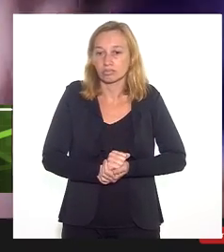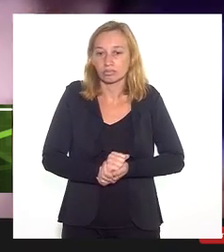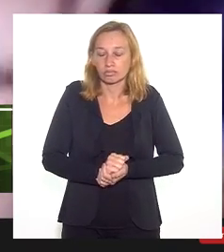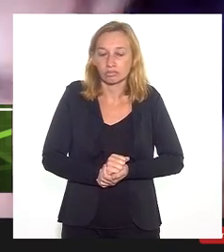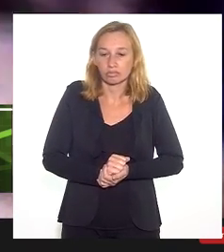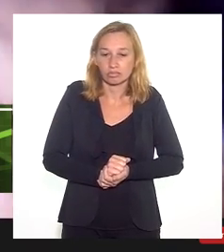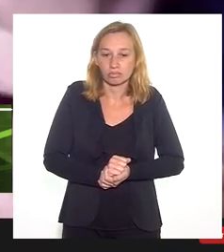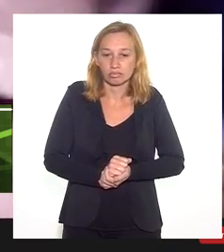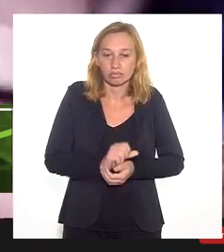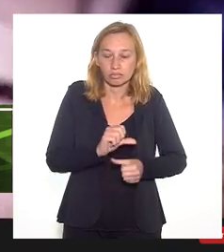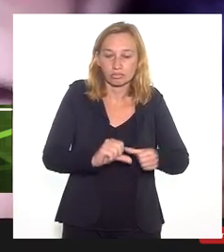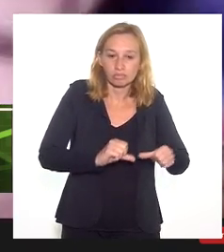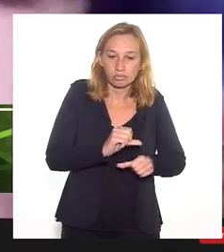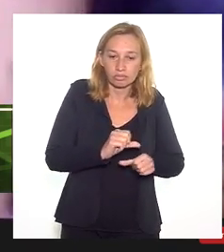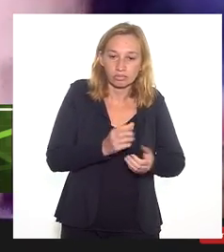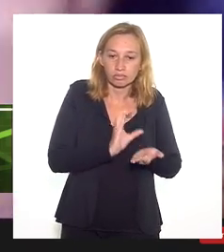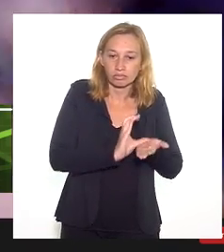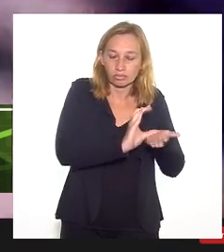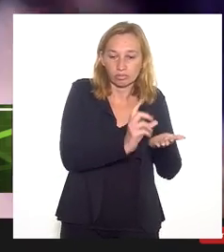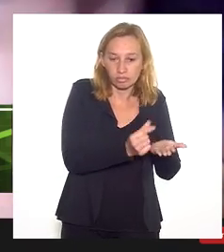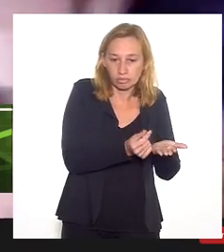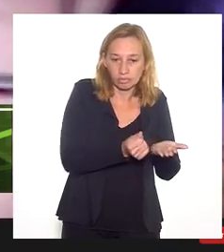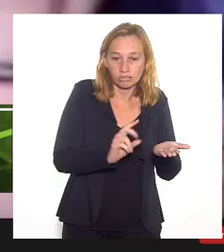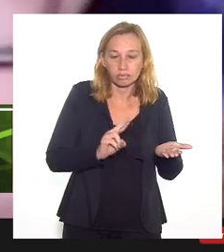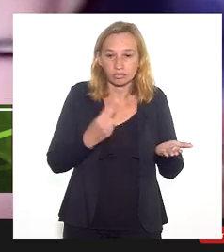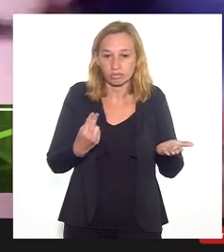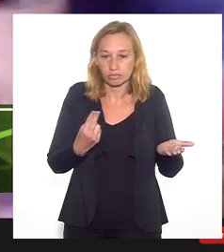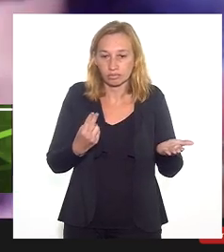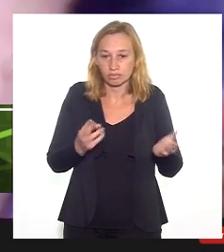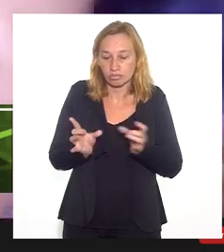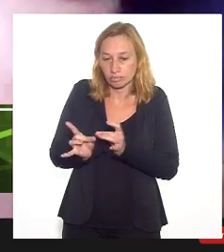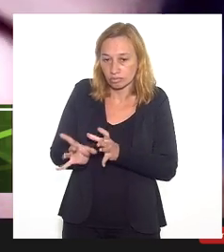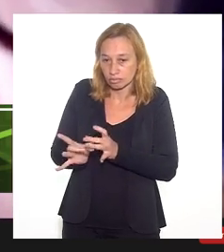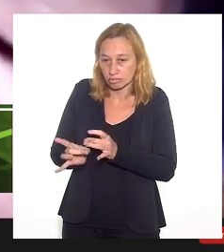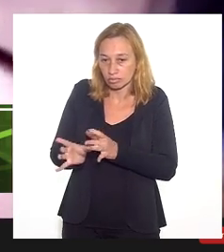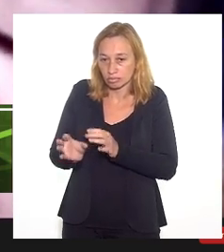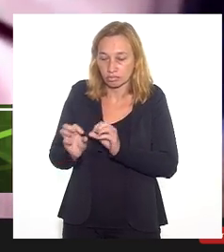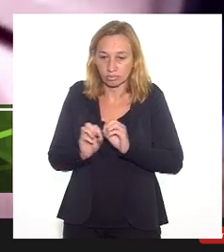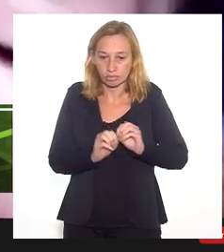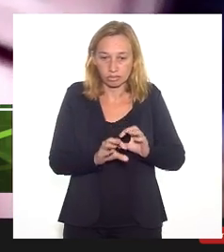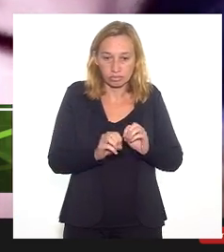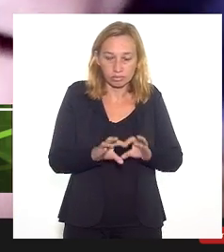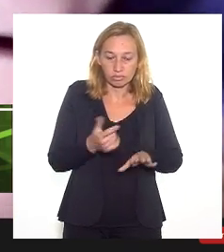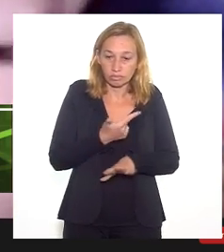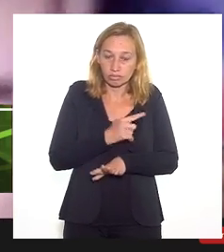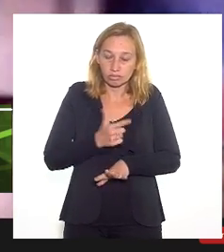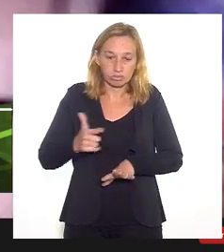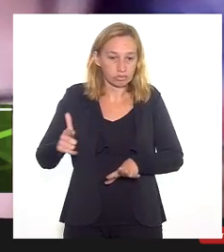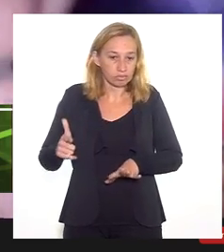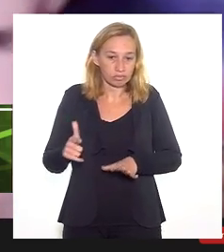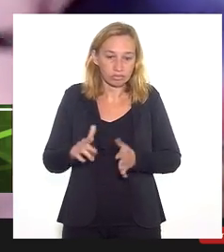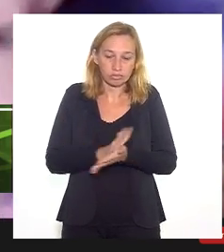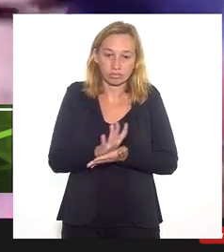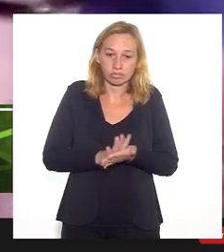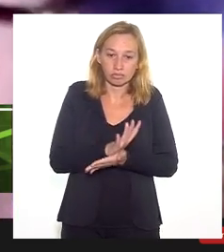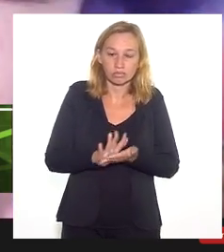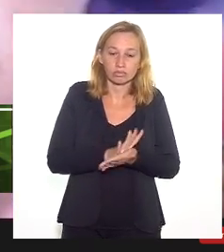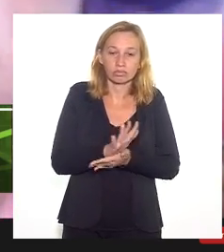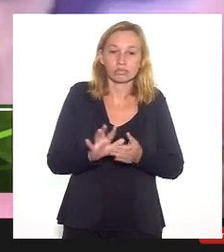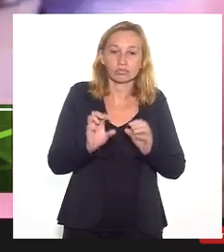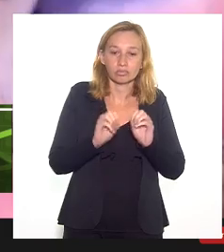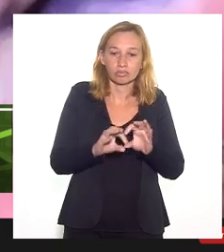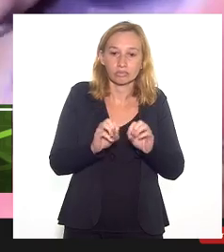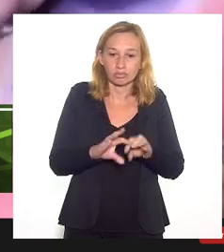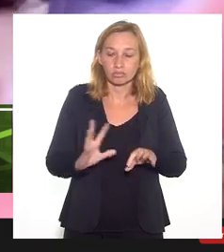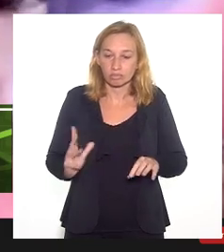que ou mudamos o orçamento ou priorizamos a educação ou não teremos a educação reestruturada